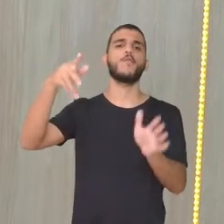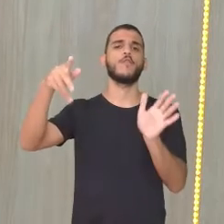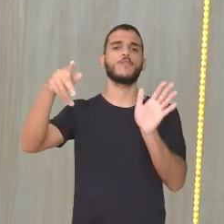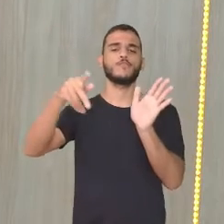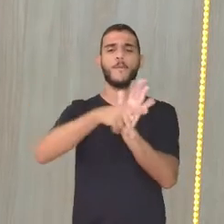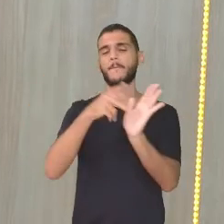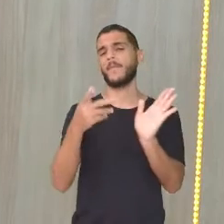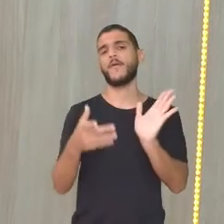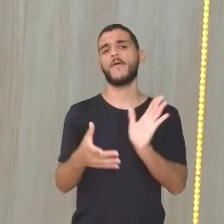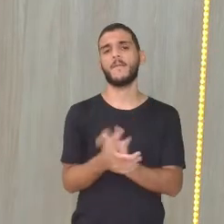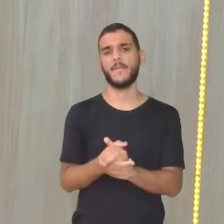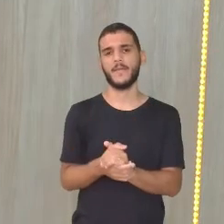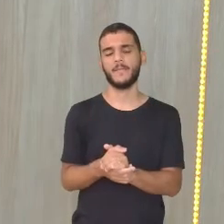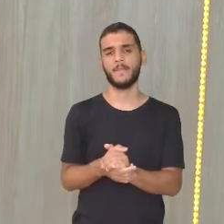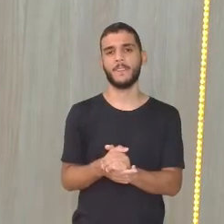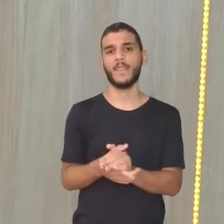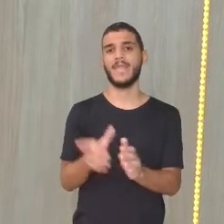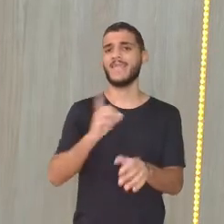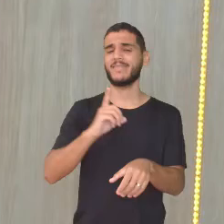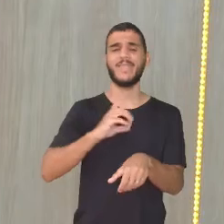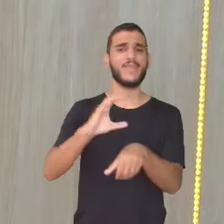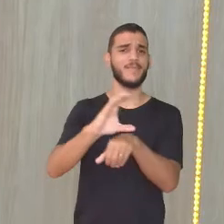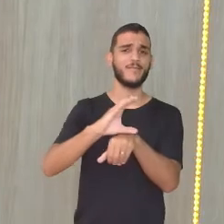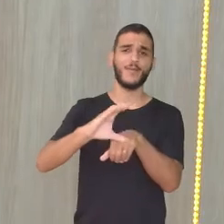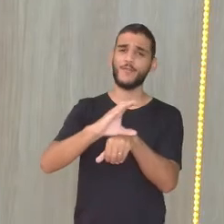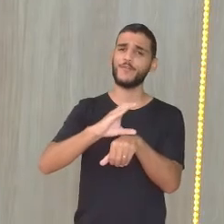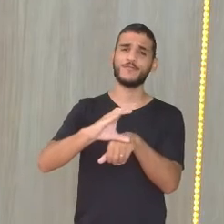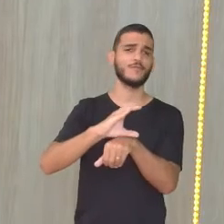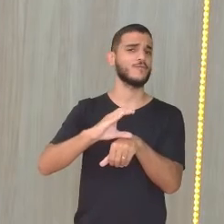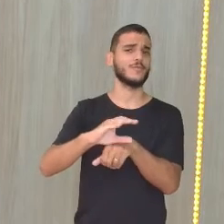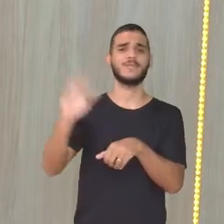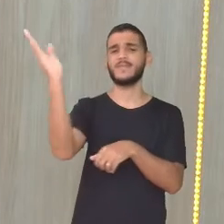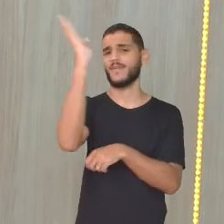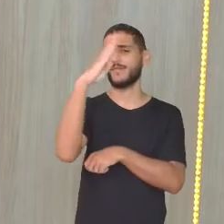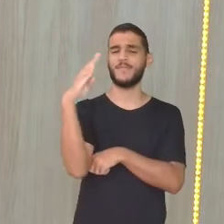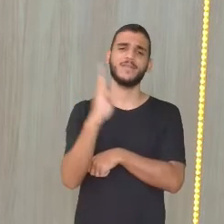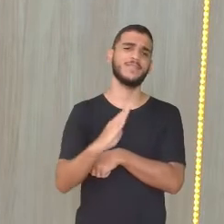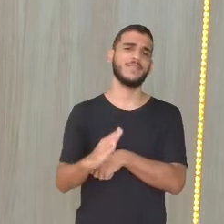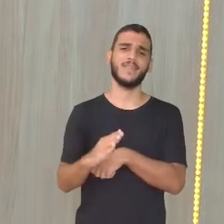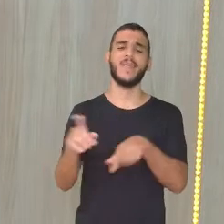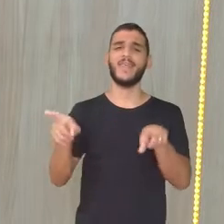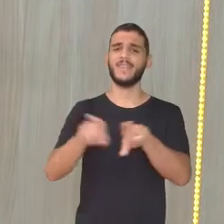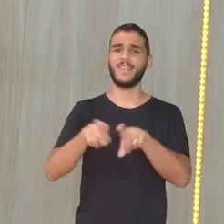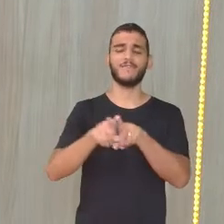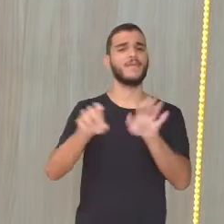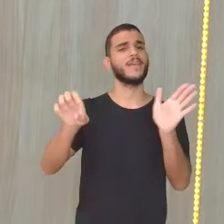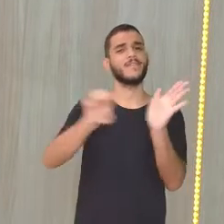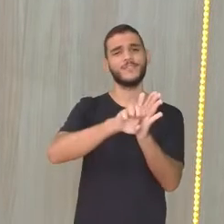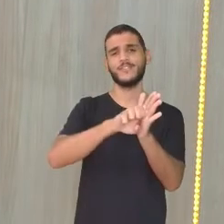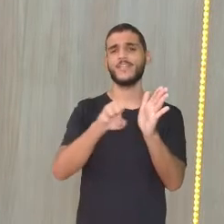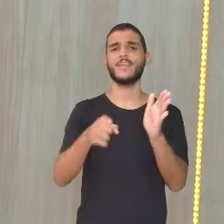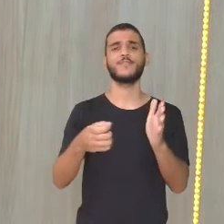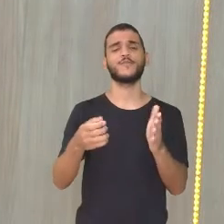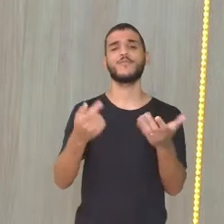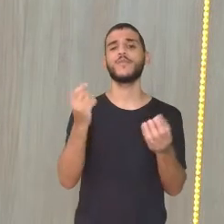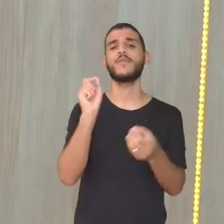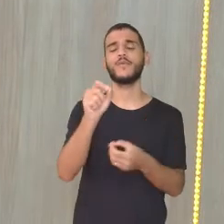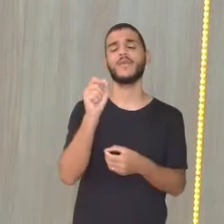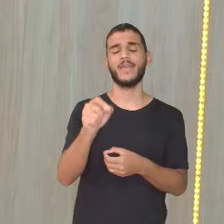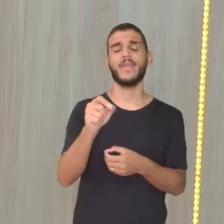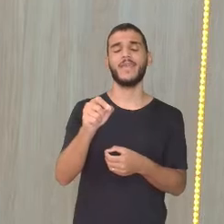Constituição brasileira, né? No Estatuto da Cidade também. Porém, né, a gente vive num país que tem